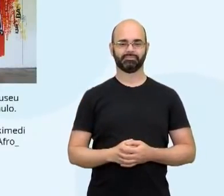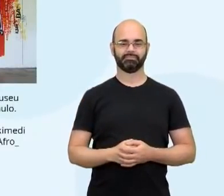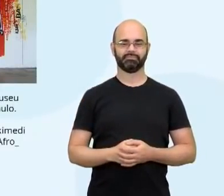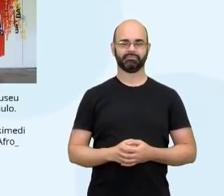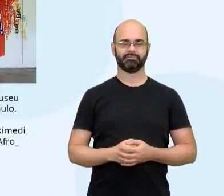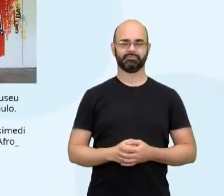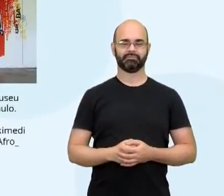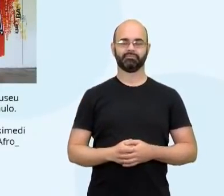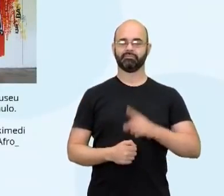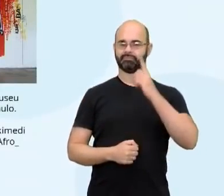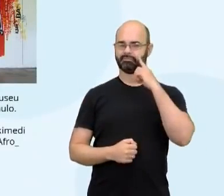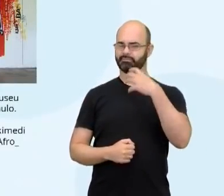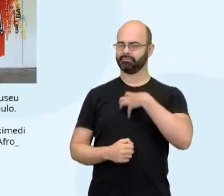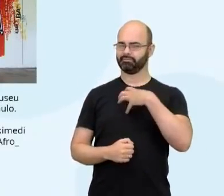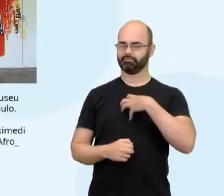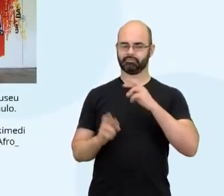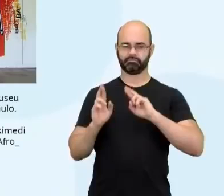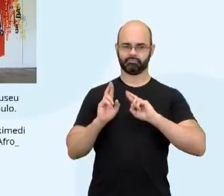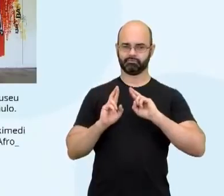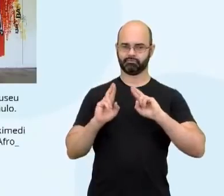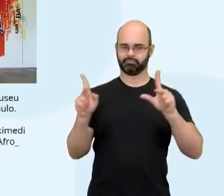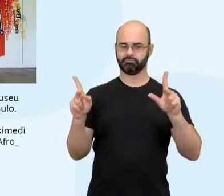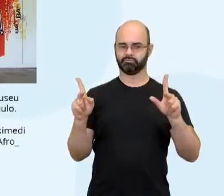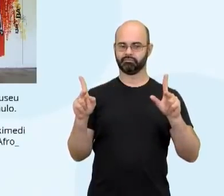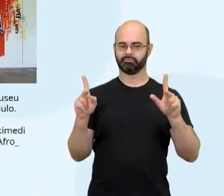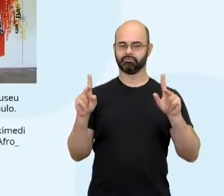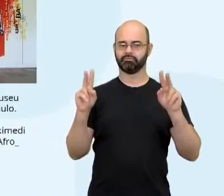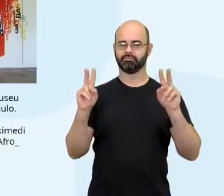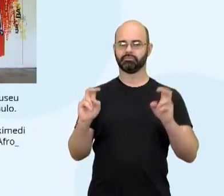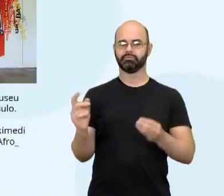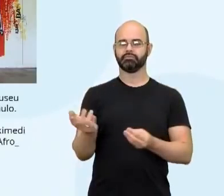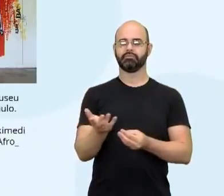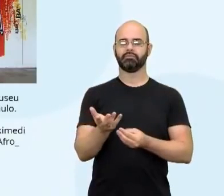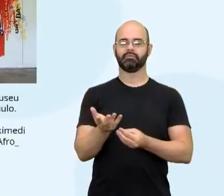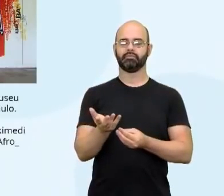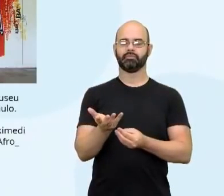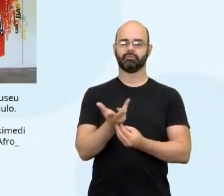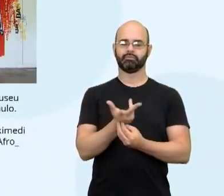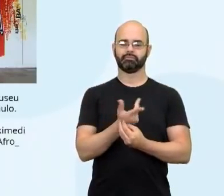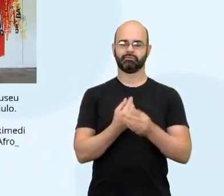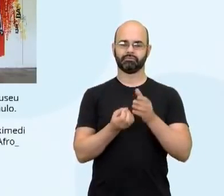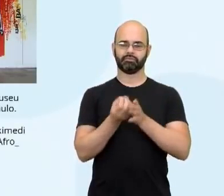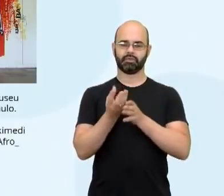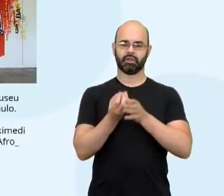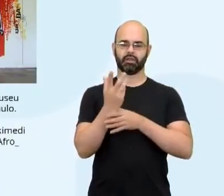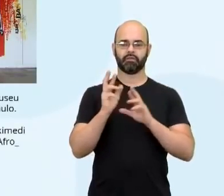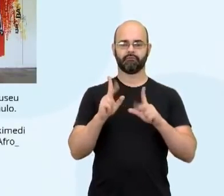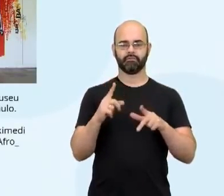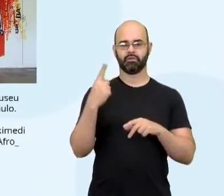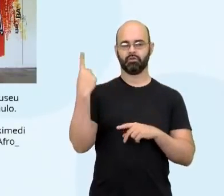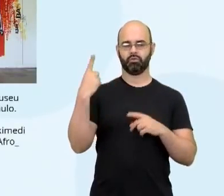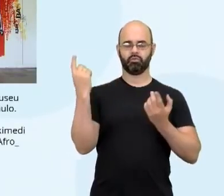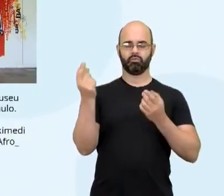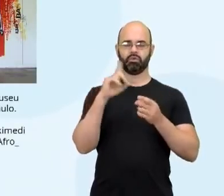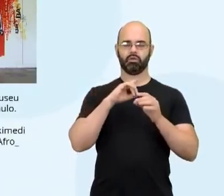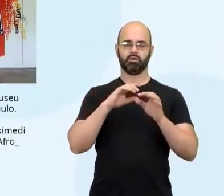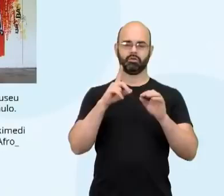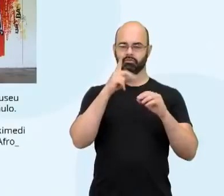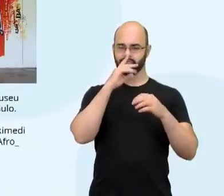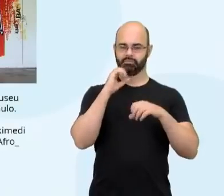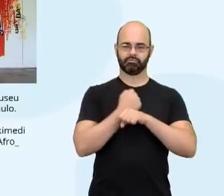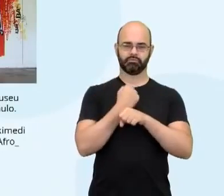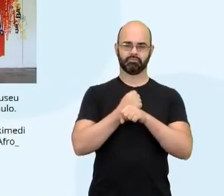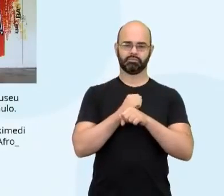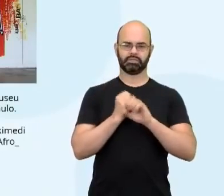aí 2 estilos bem diferentes, né, de arte urbana, tá? Uma é uma escultura, né, gigantesca, né,